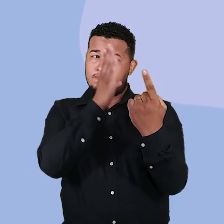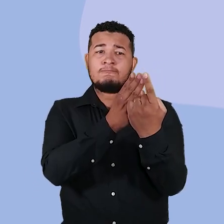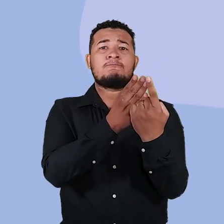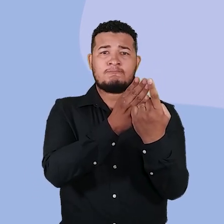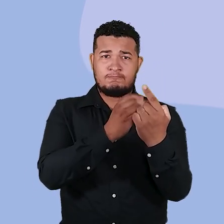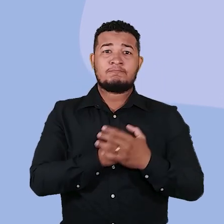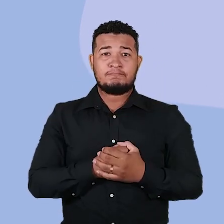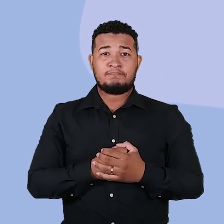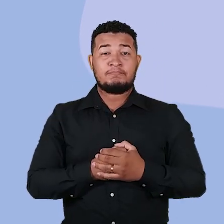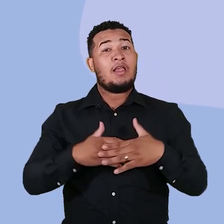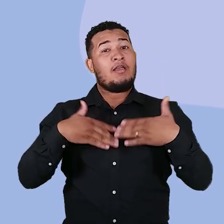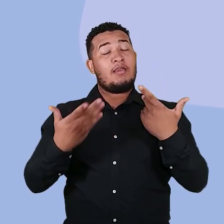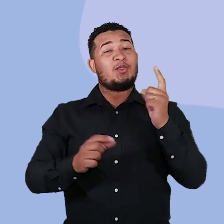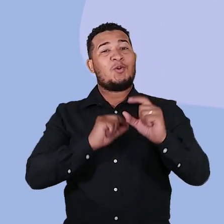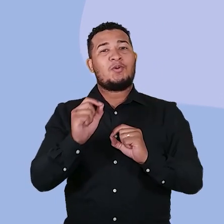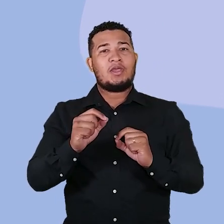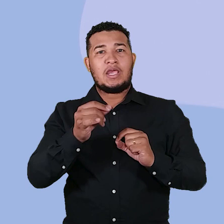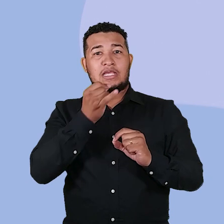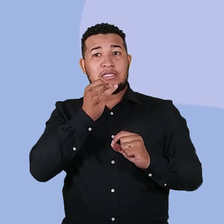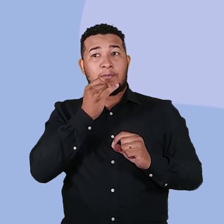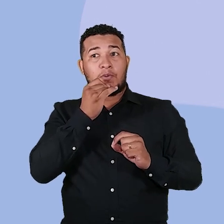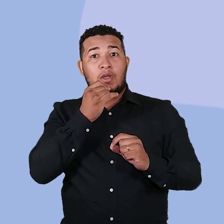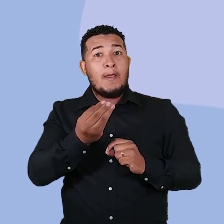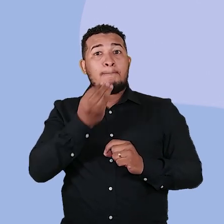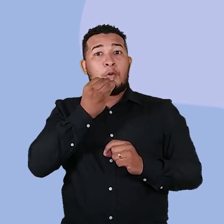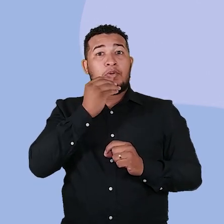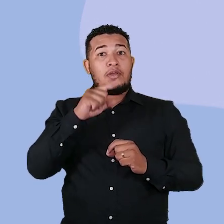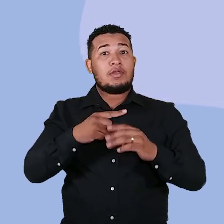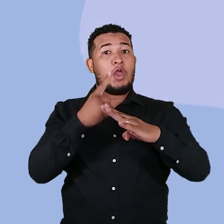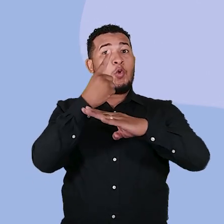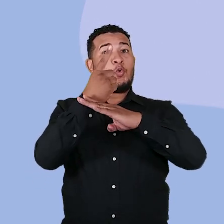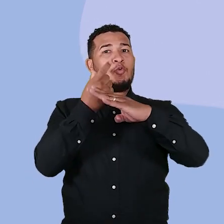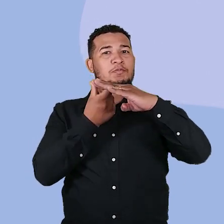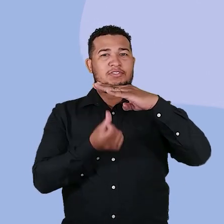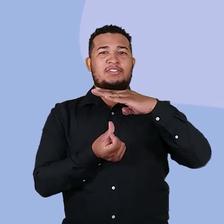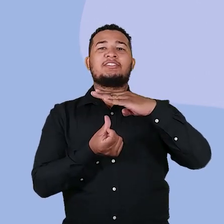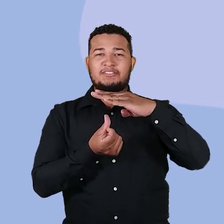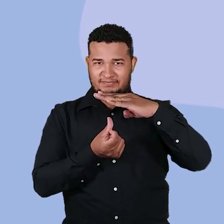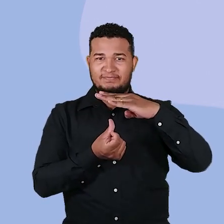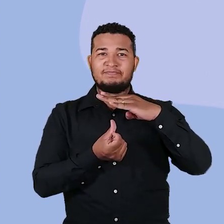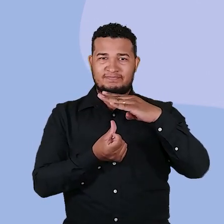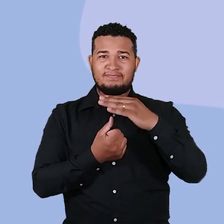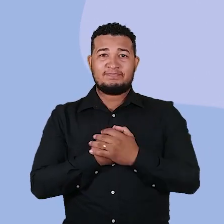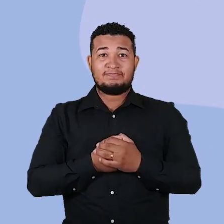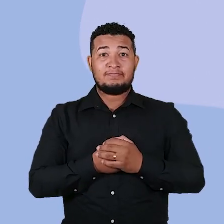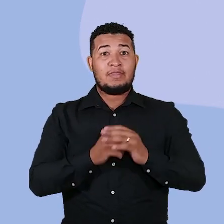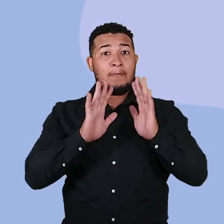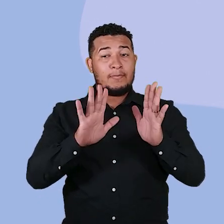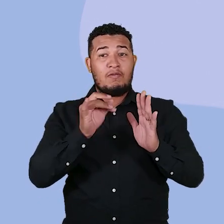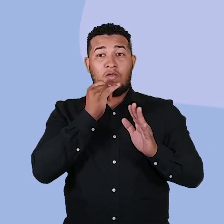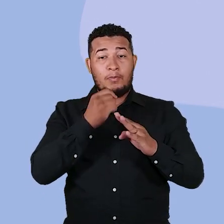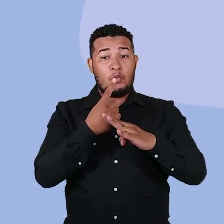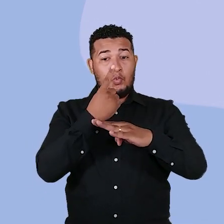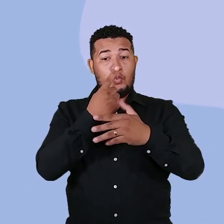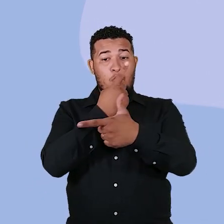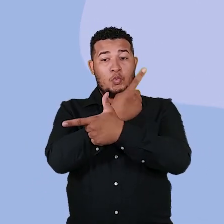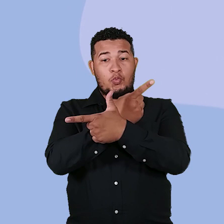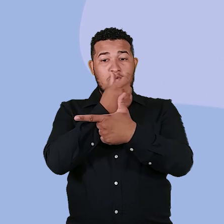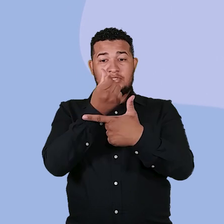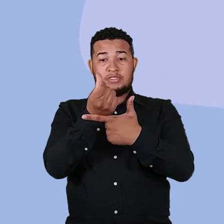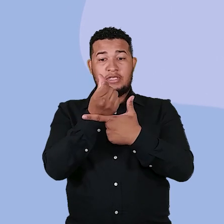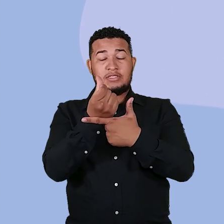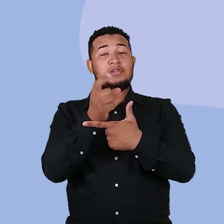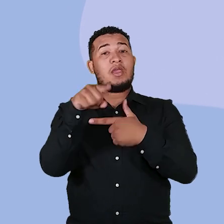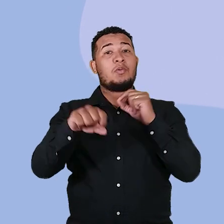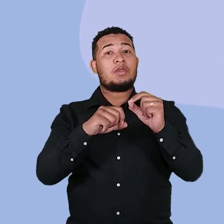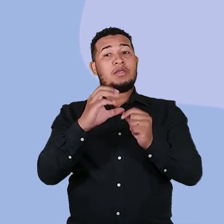tem um só tem 13 rodadas não é então você diz que a probabilidade é de 1 para 61 é só